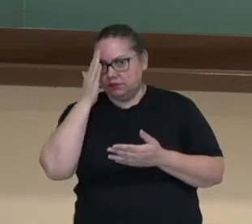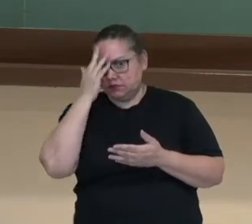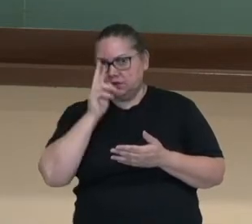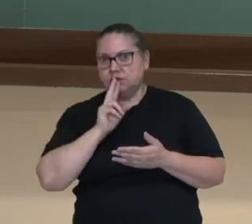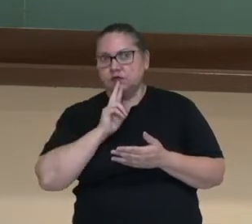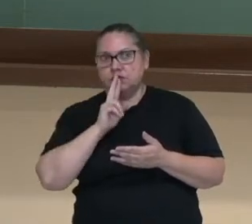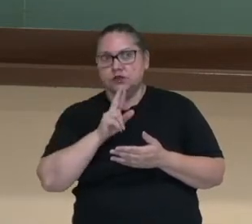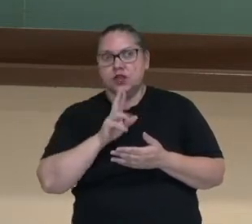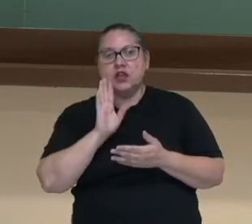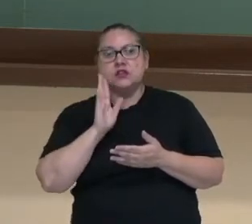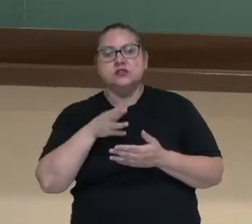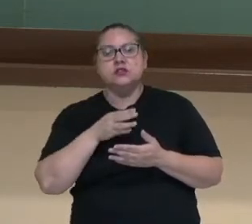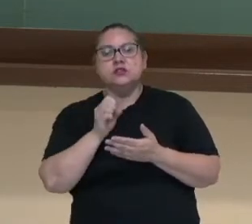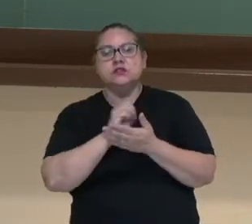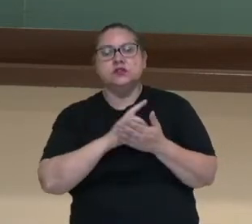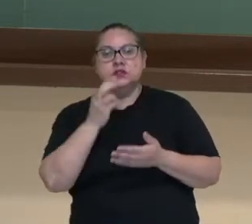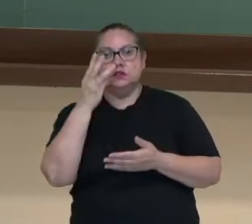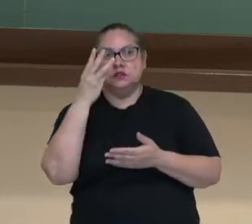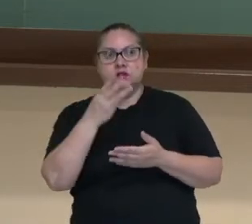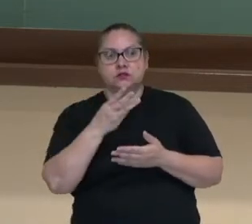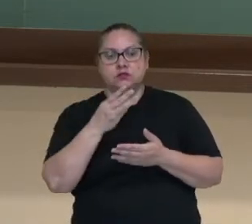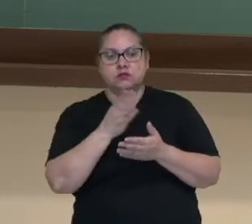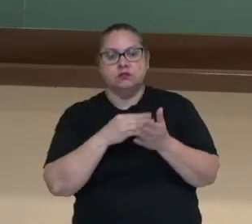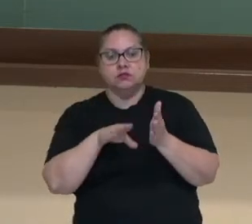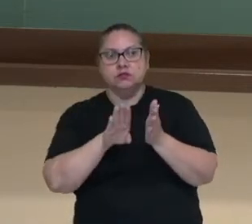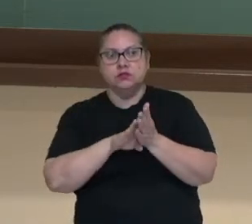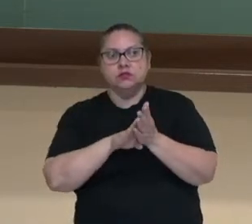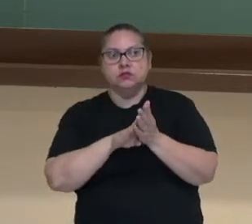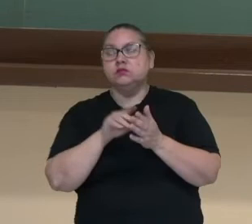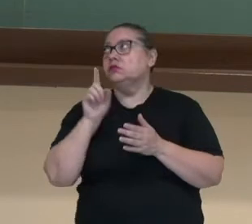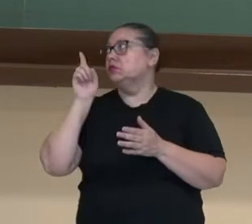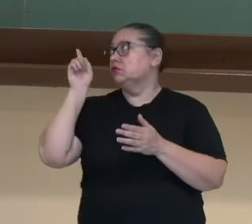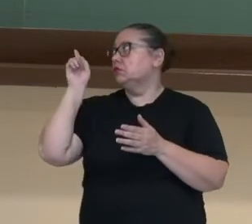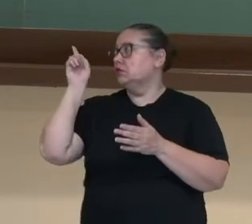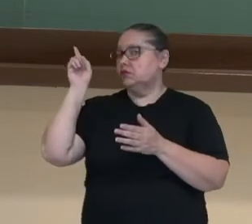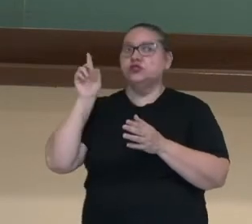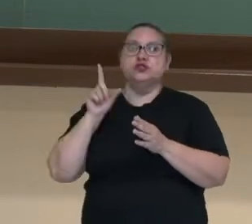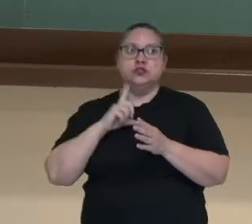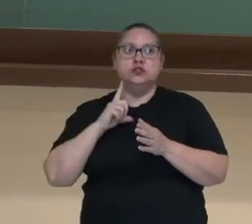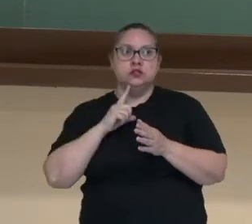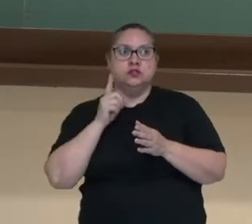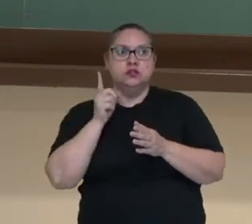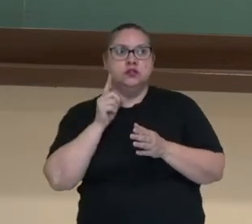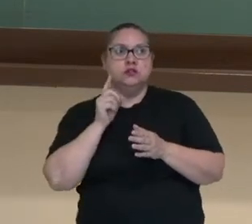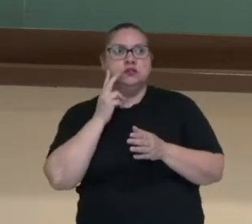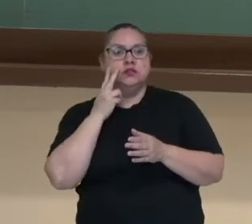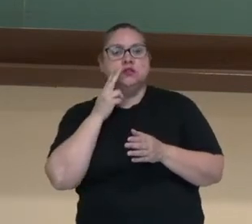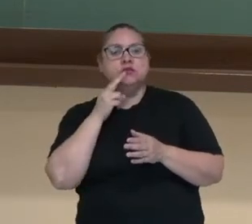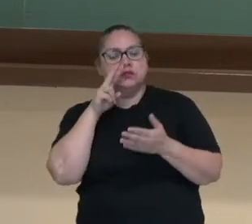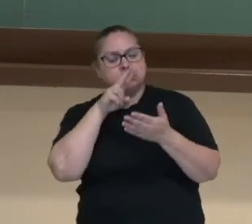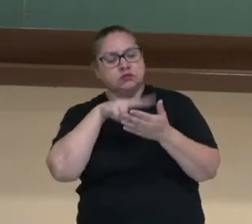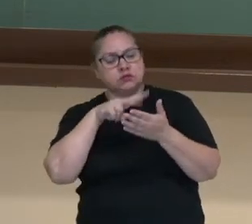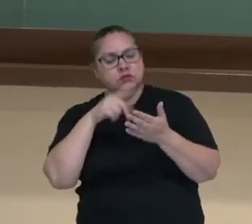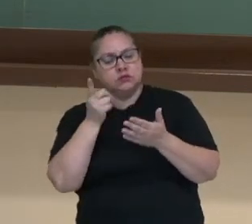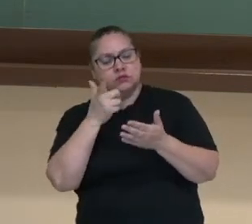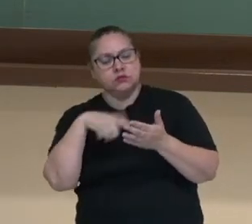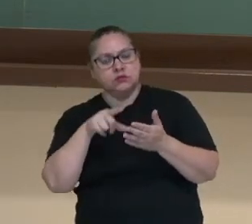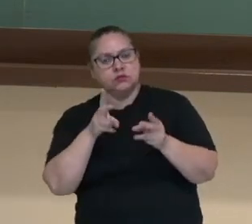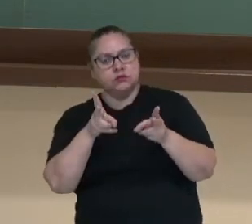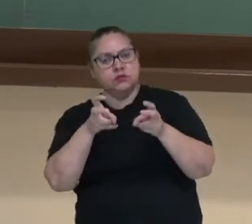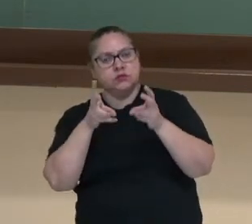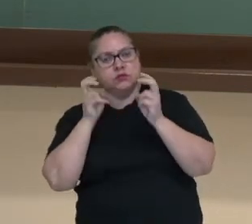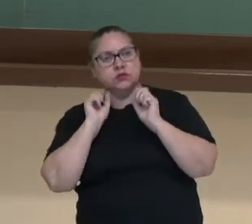na atividade 3, retomando a tirinha, que já está aqui, você vai reler e observar a